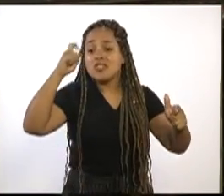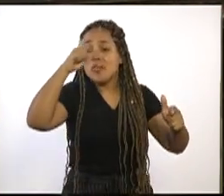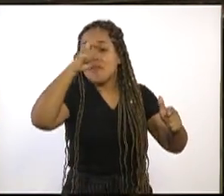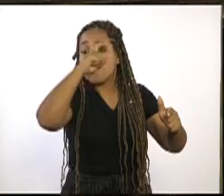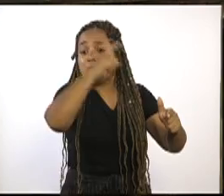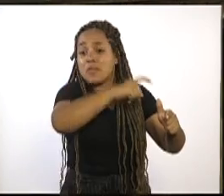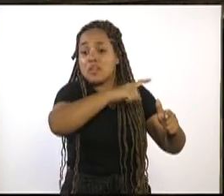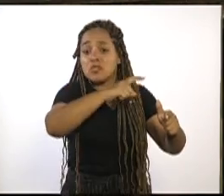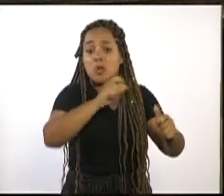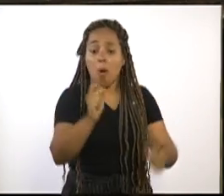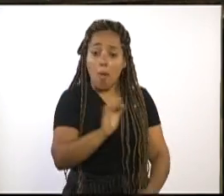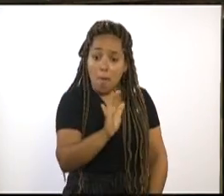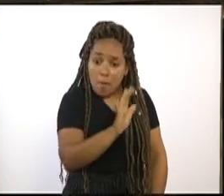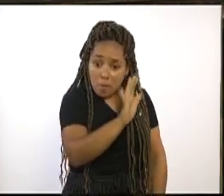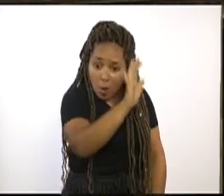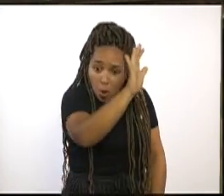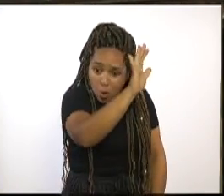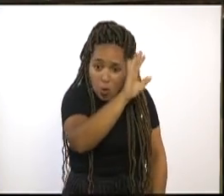Borel.